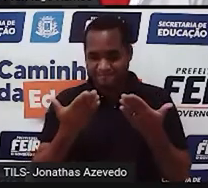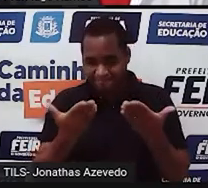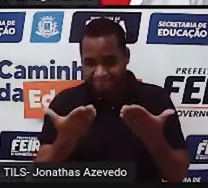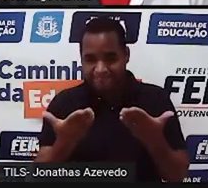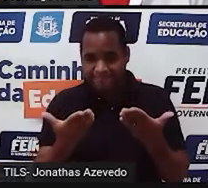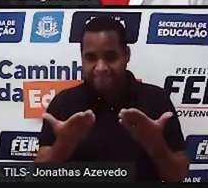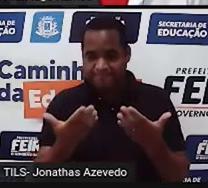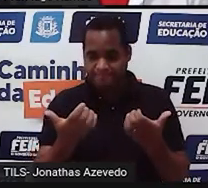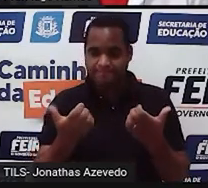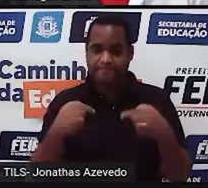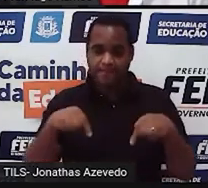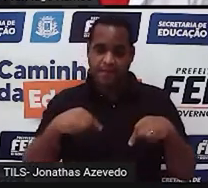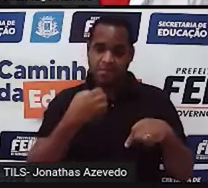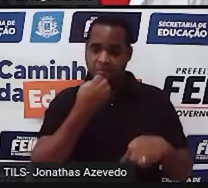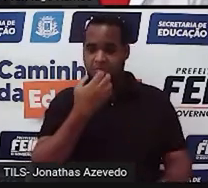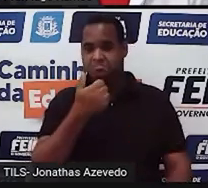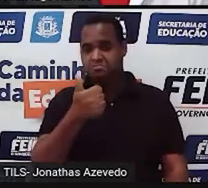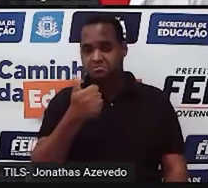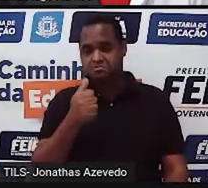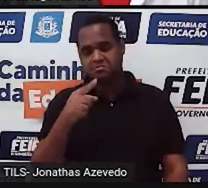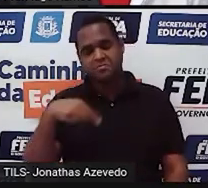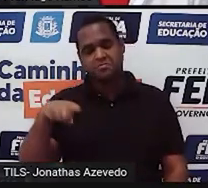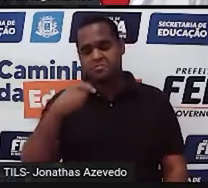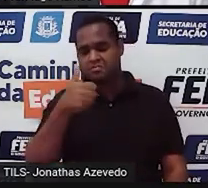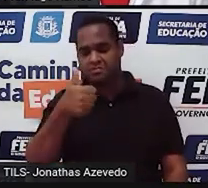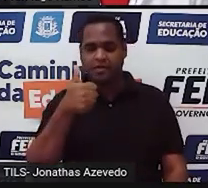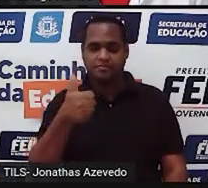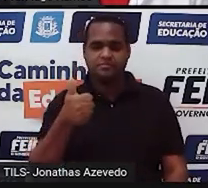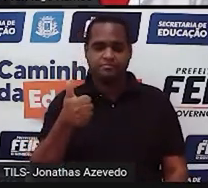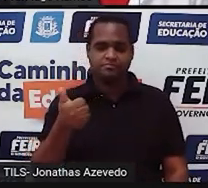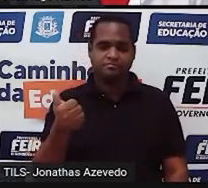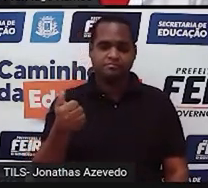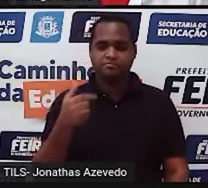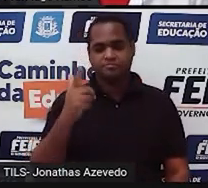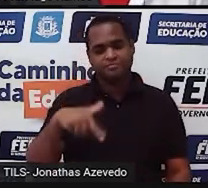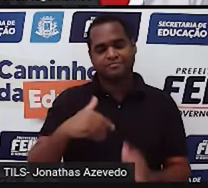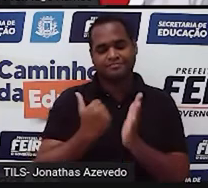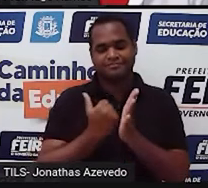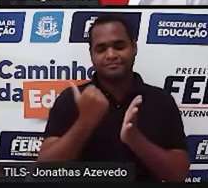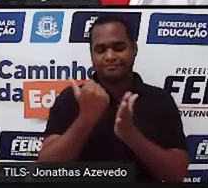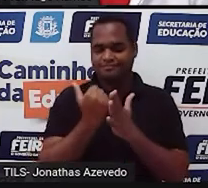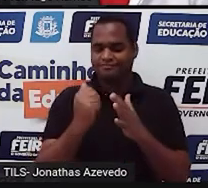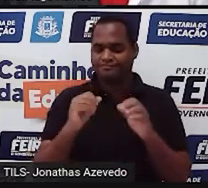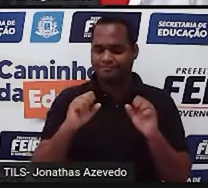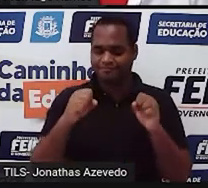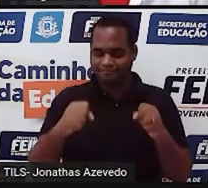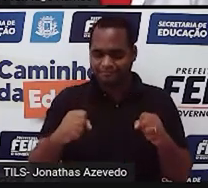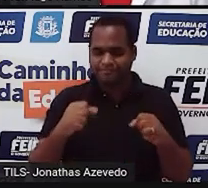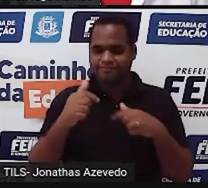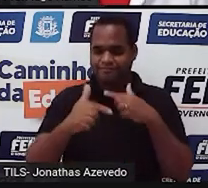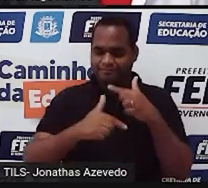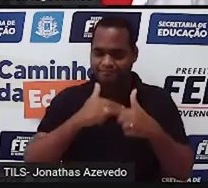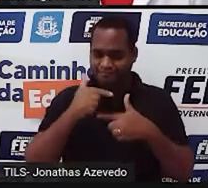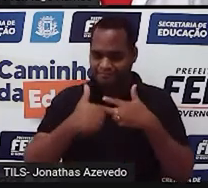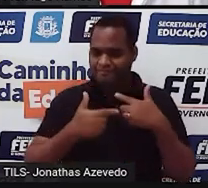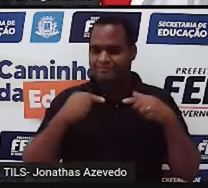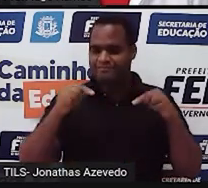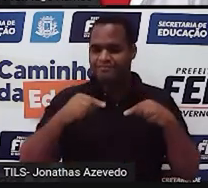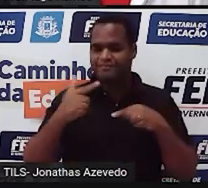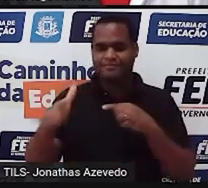tudo bem comigo aqui tudo bem conosco Mais uma jornada é aula de